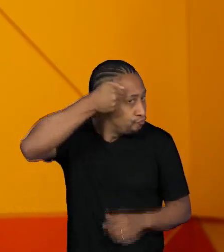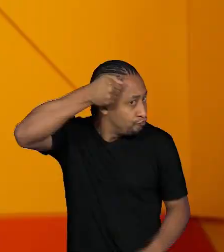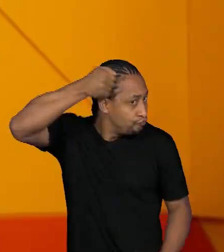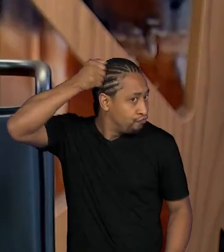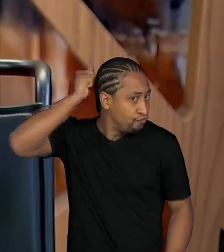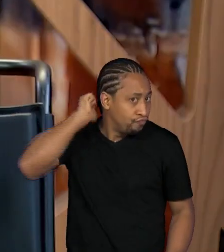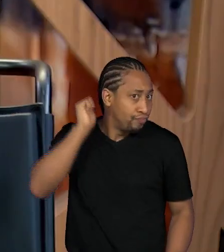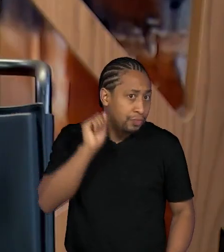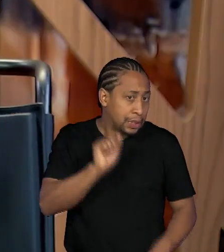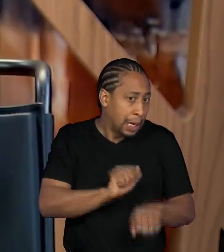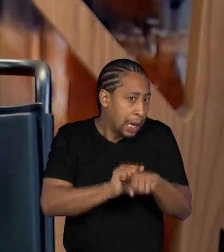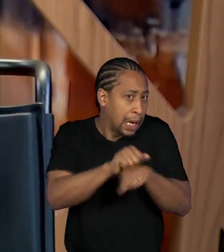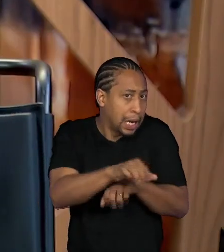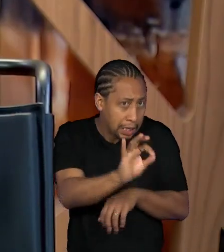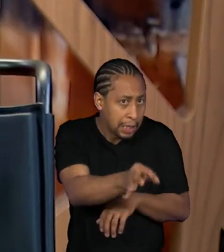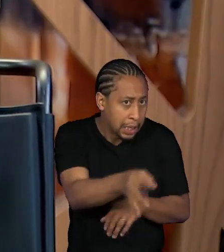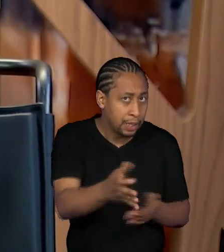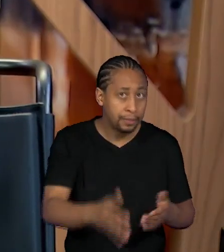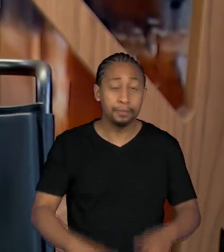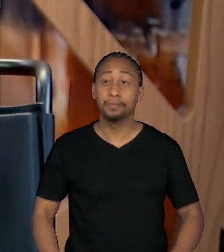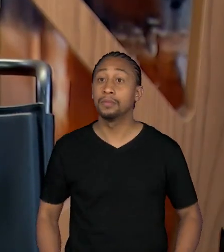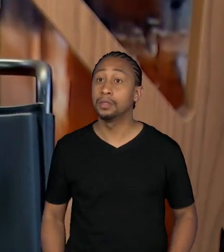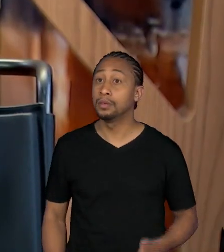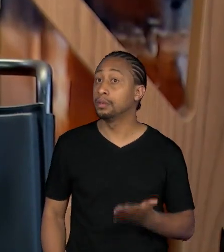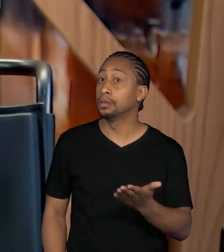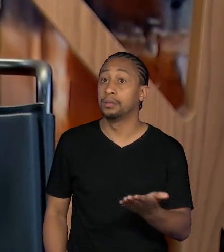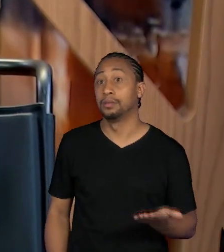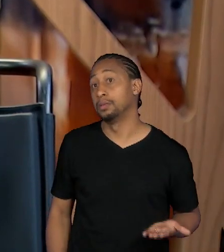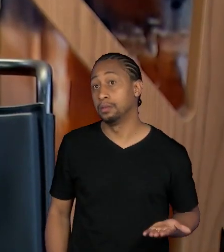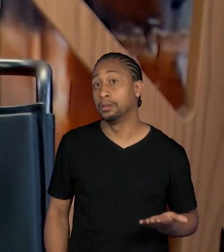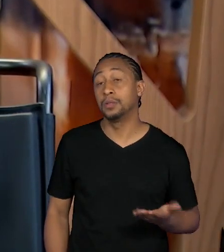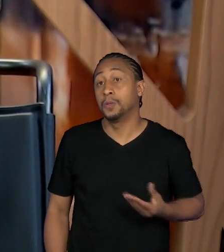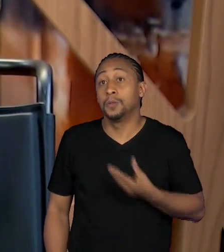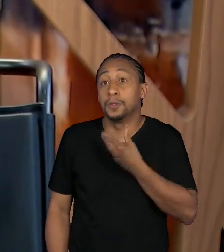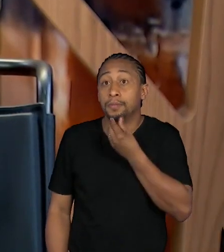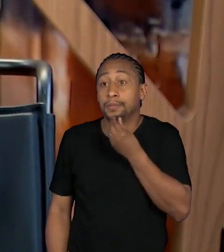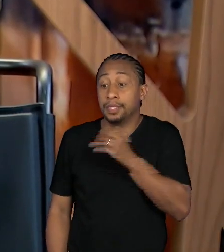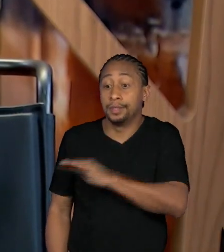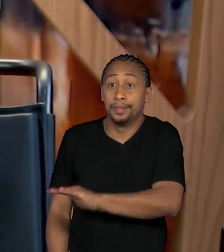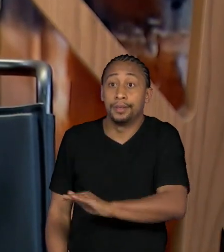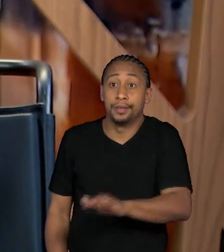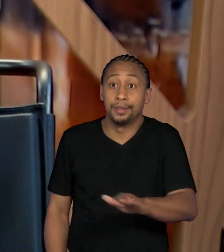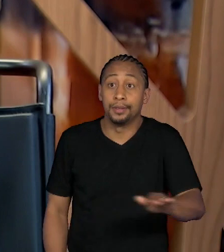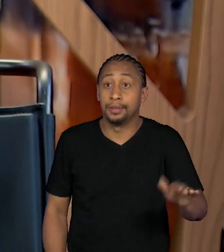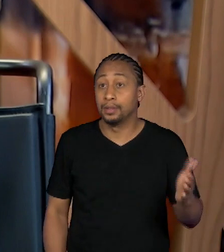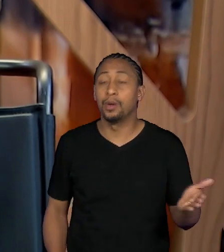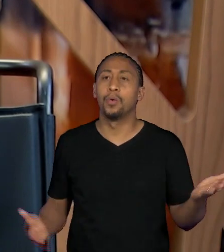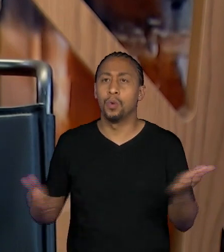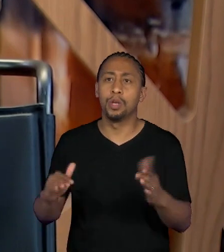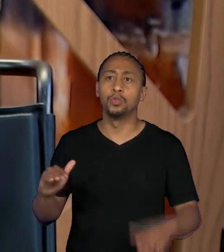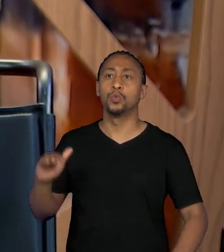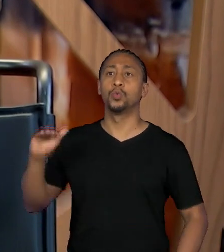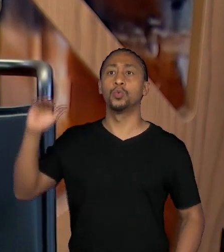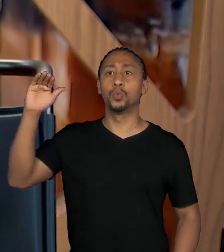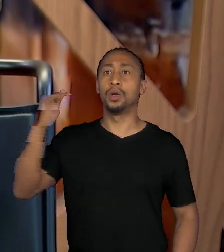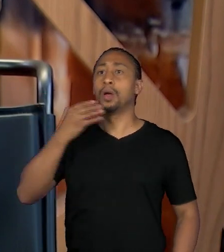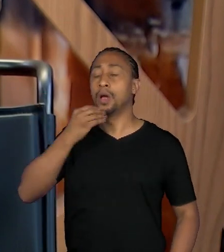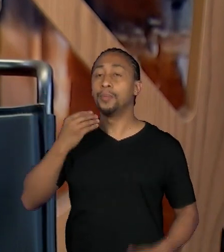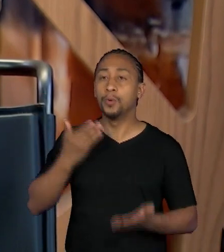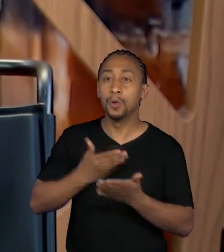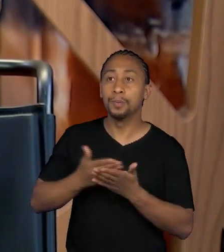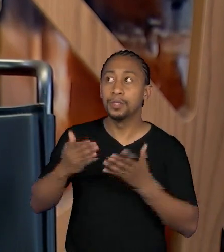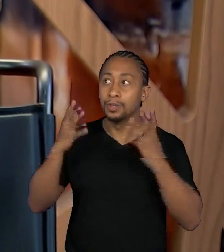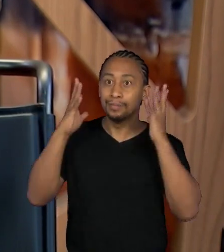Josi? Sim, é a norma, né? Os meninos desde pequeno. Tem muitos meninos que hoje são homens, estão conhecendo o próprio cabelo